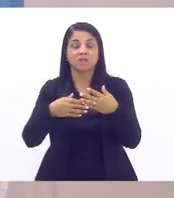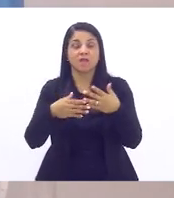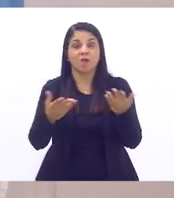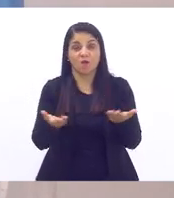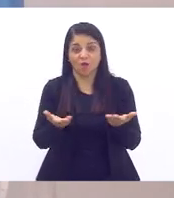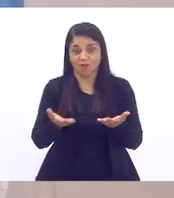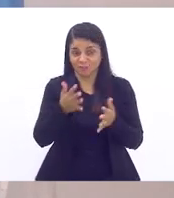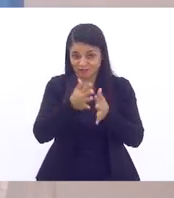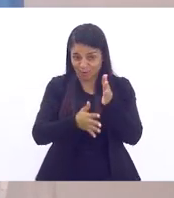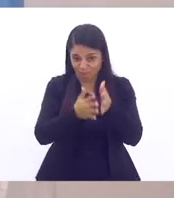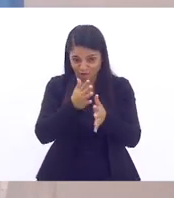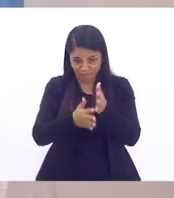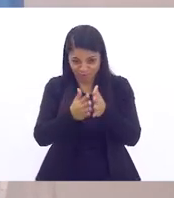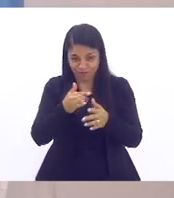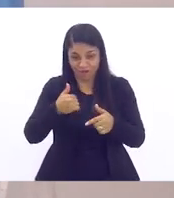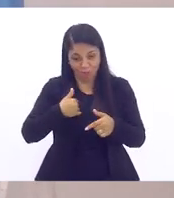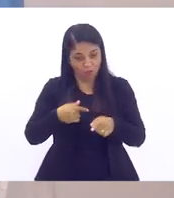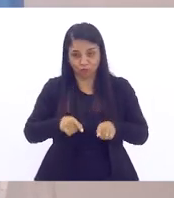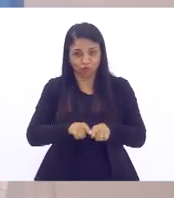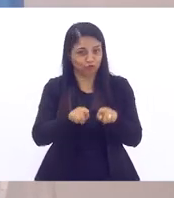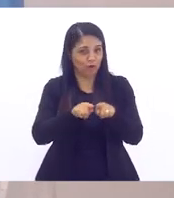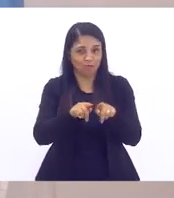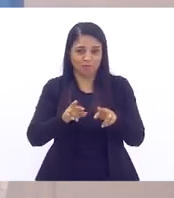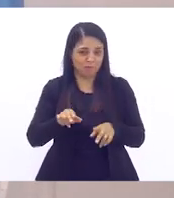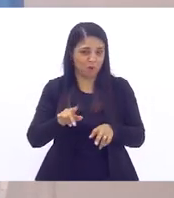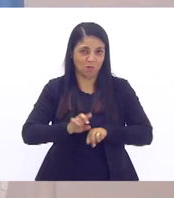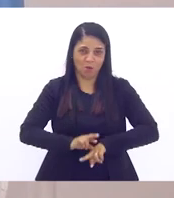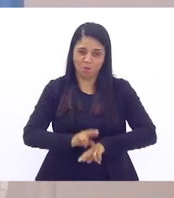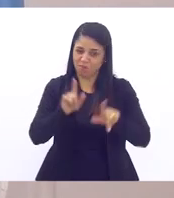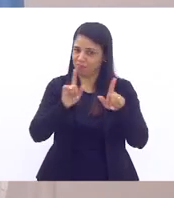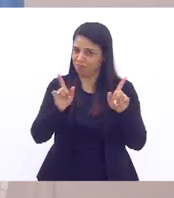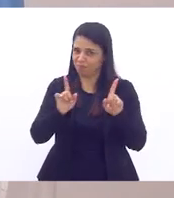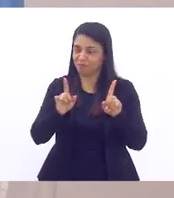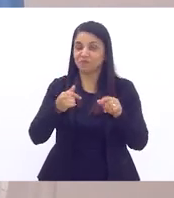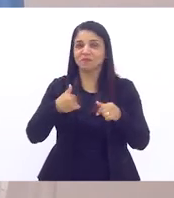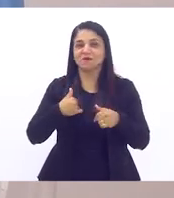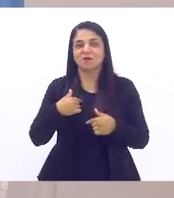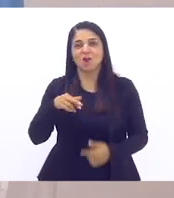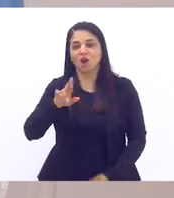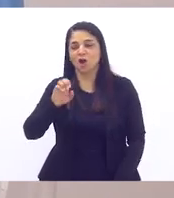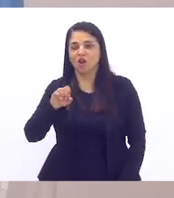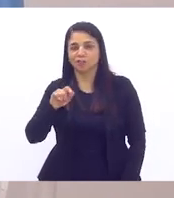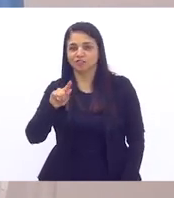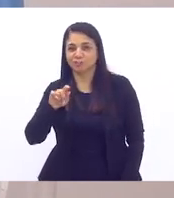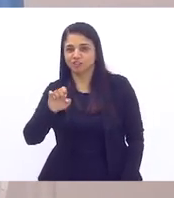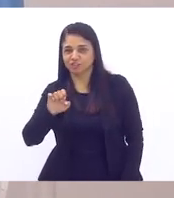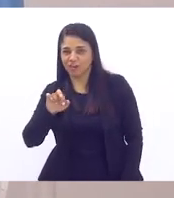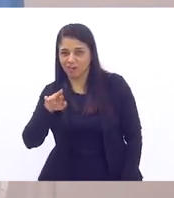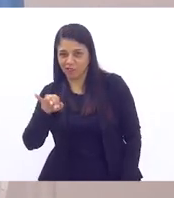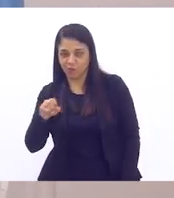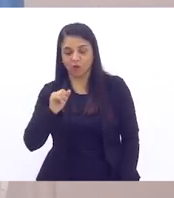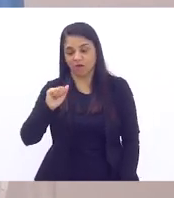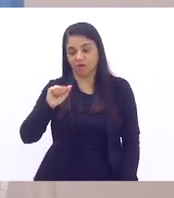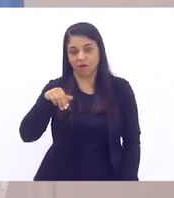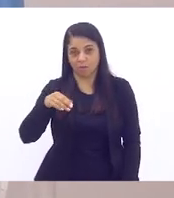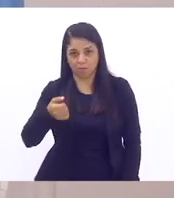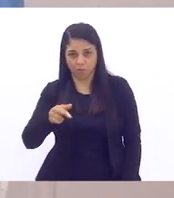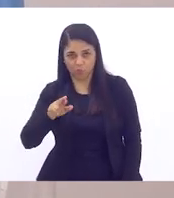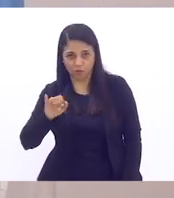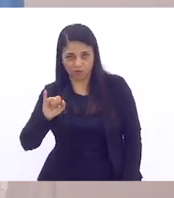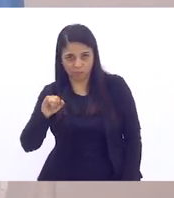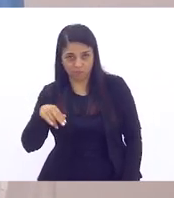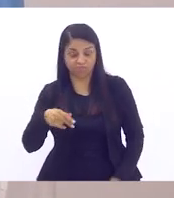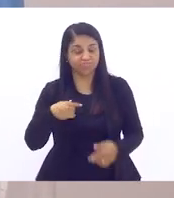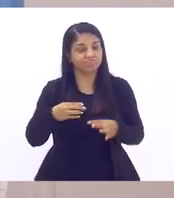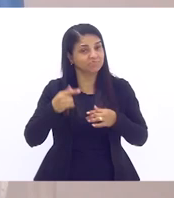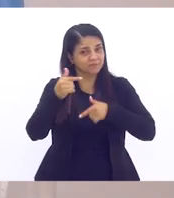gêmeo do meu irmão Vereador Rogério Amorim Mas é bom quando as pessoas fazem é sinal que os dois trabalham em comunhão e eu tenho certeza que